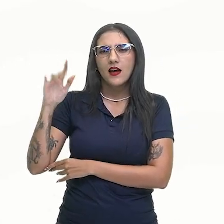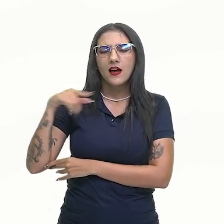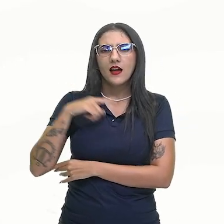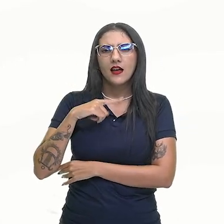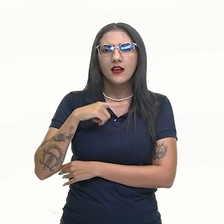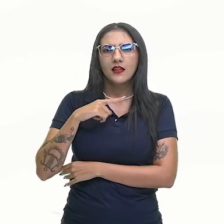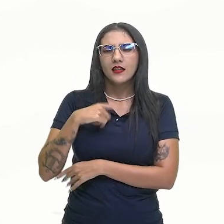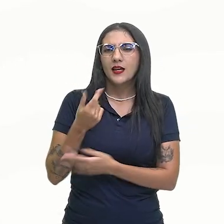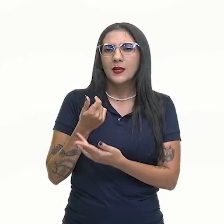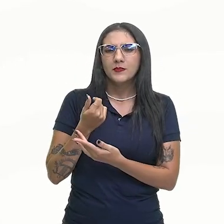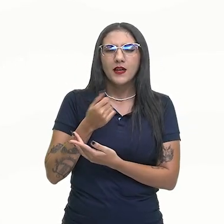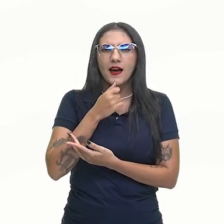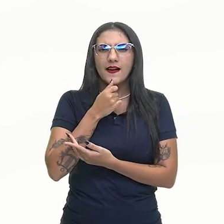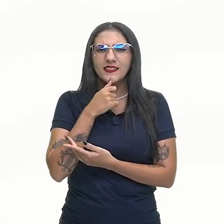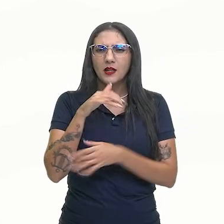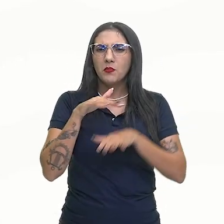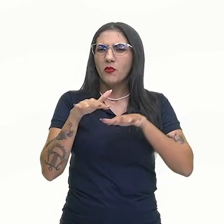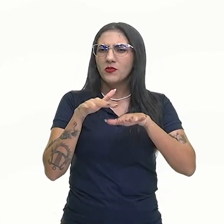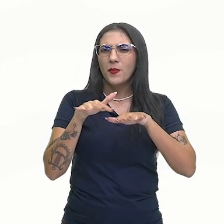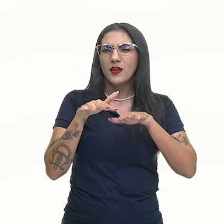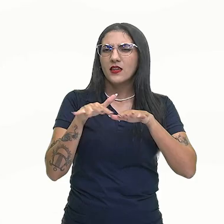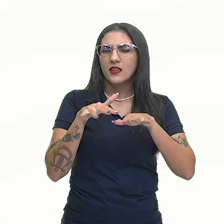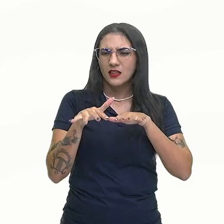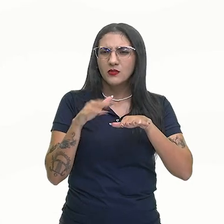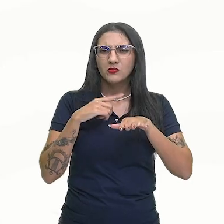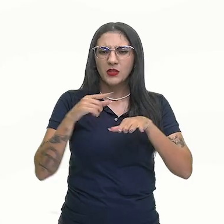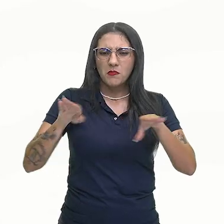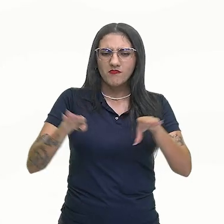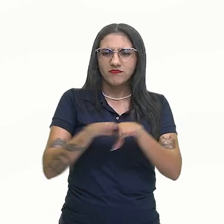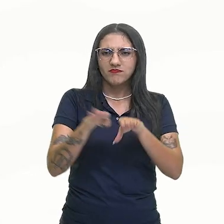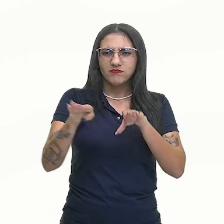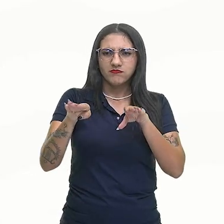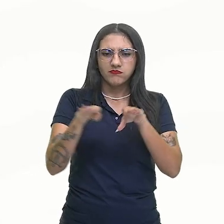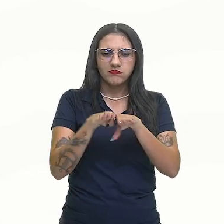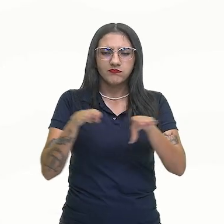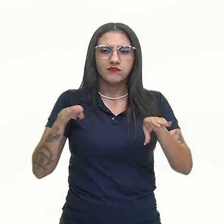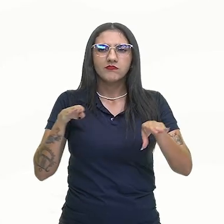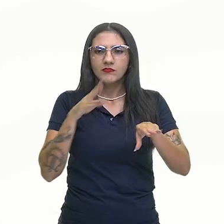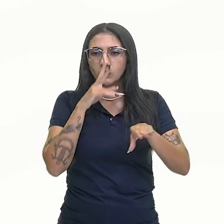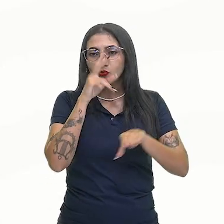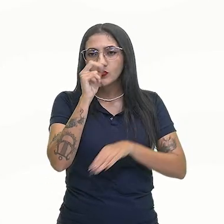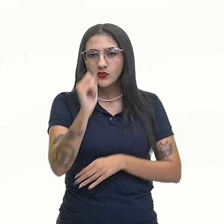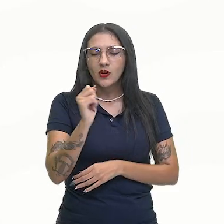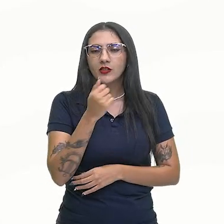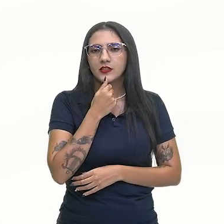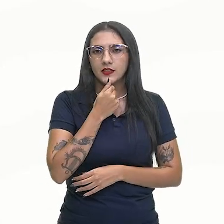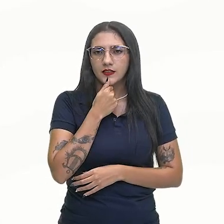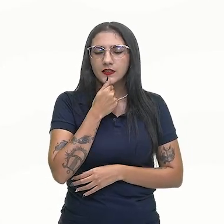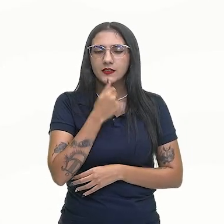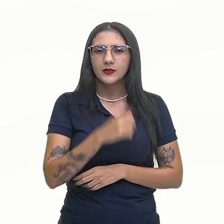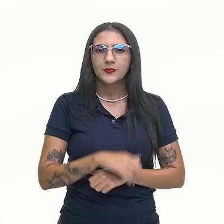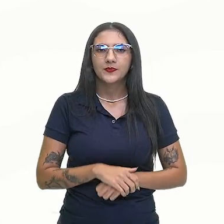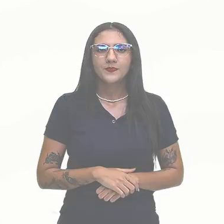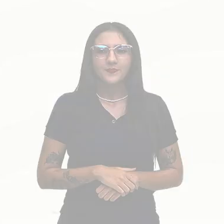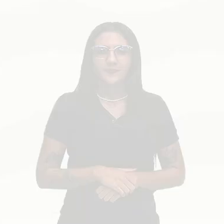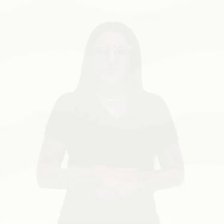muito instável, né? Tem a presença de terremotos muito grande, tem a presença de